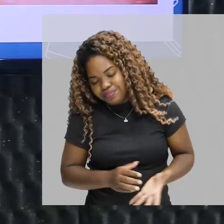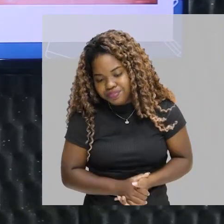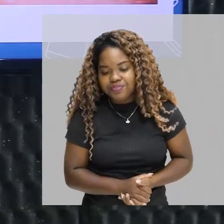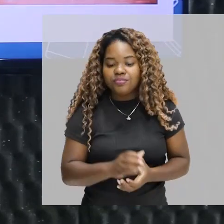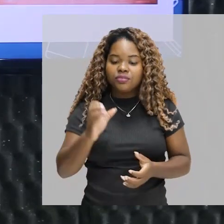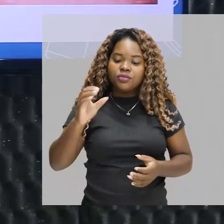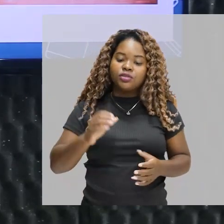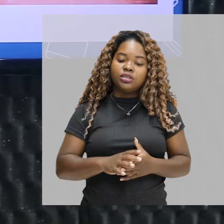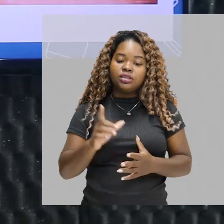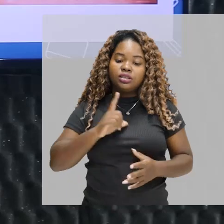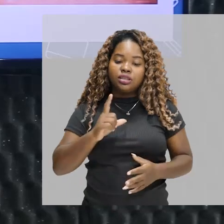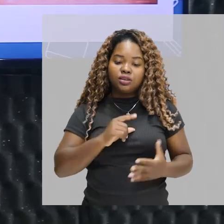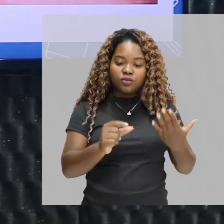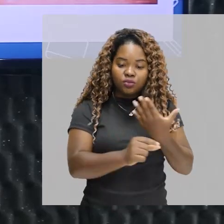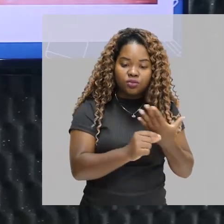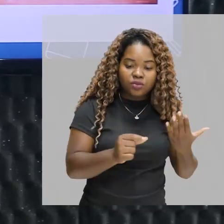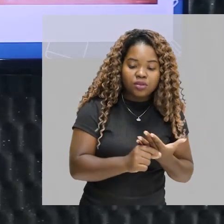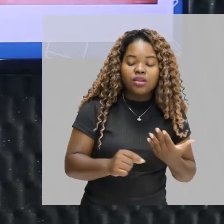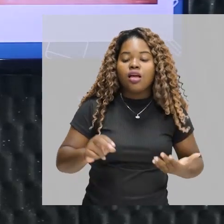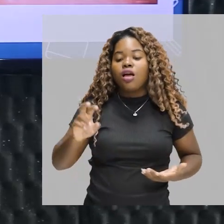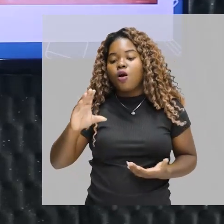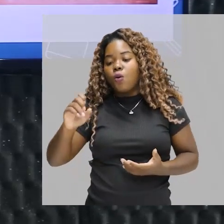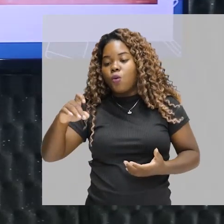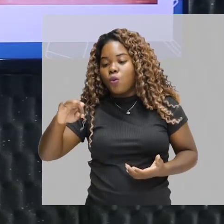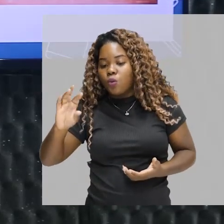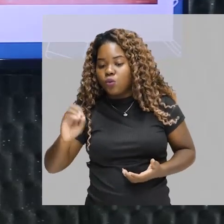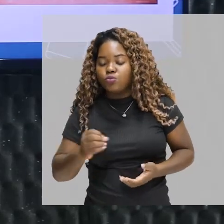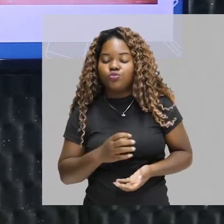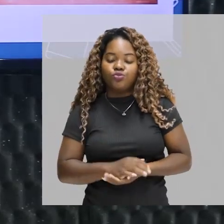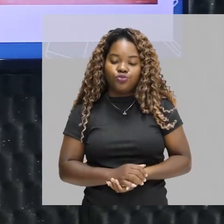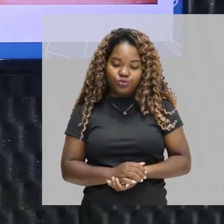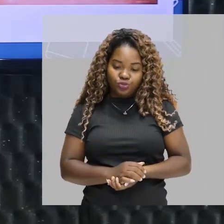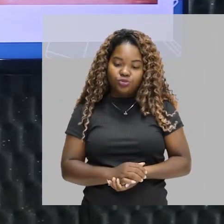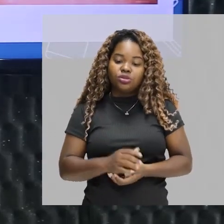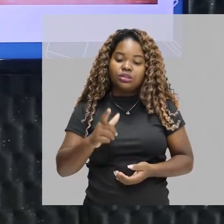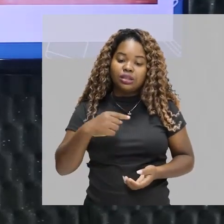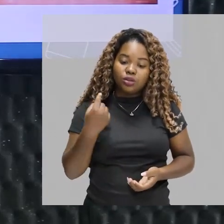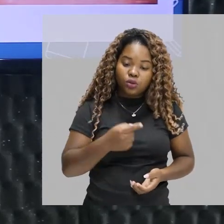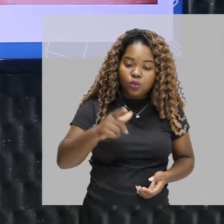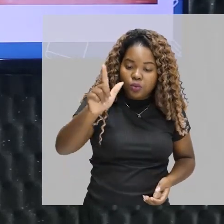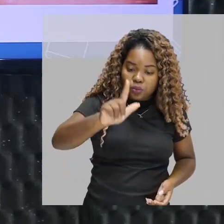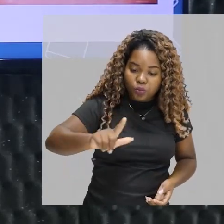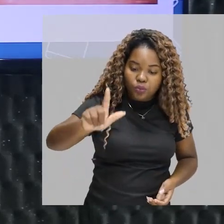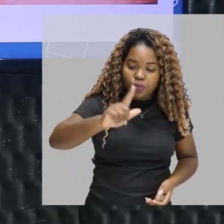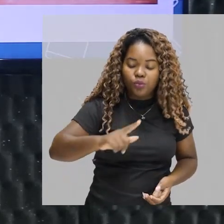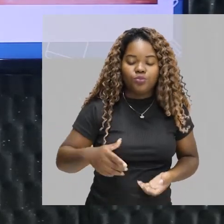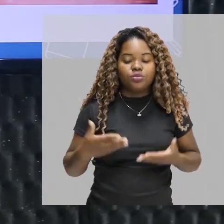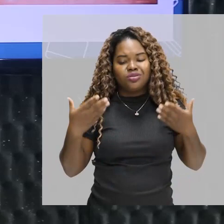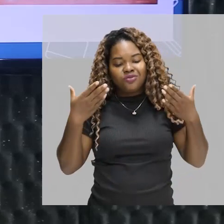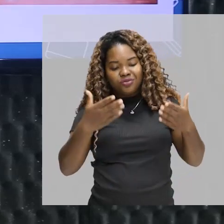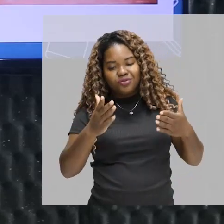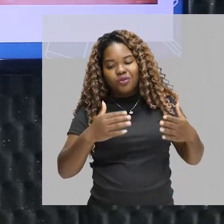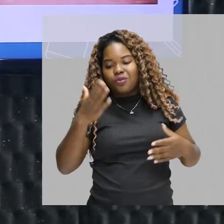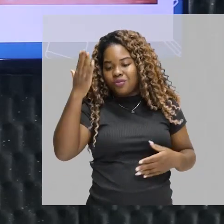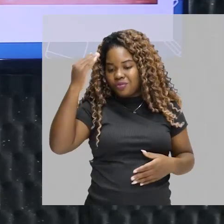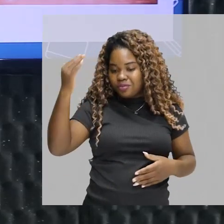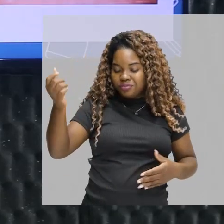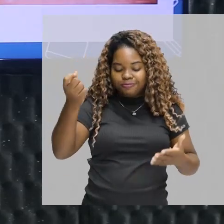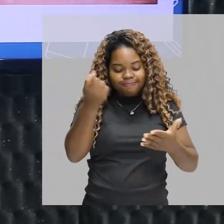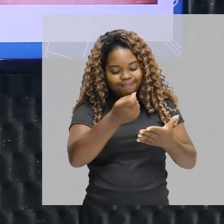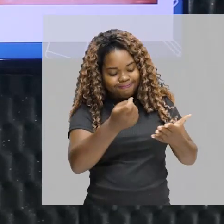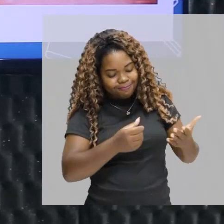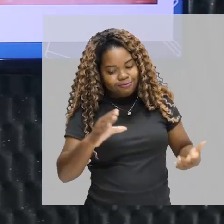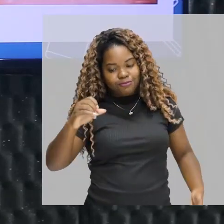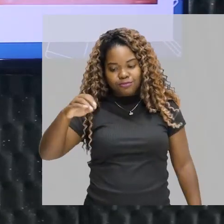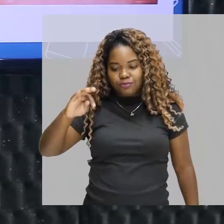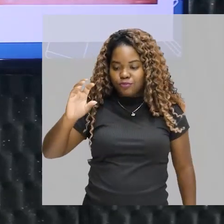Andrade, o Mário Quintana, o Manuel Bandeira. Então, são grandes autores da nossa literatura que tiveram destaque também na escrita